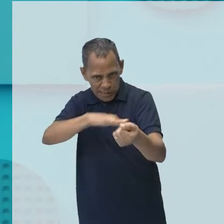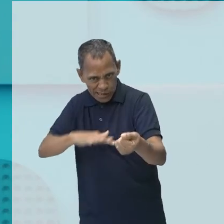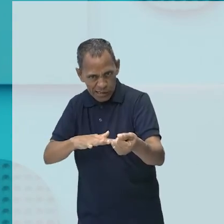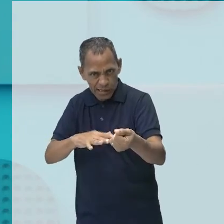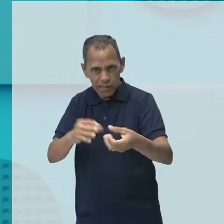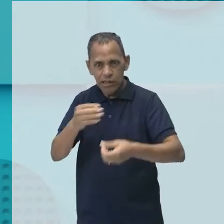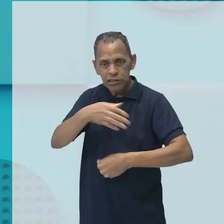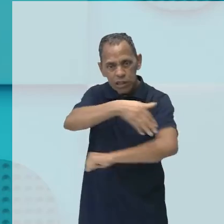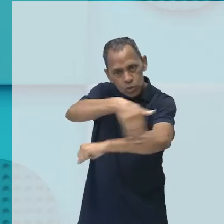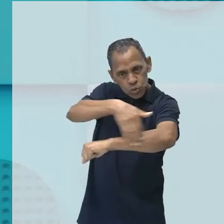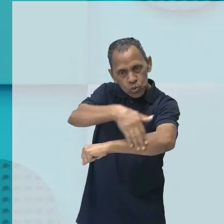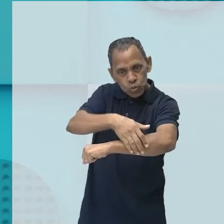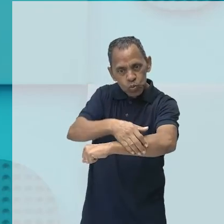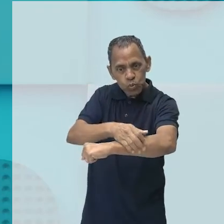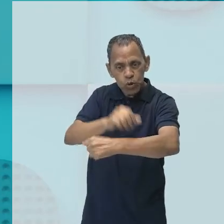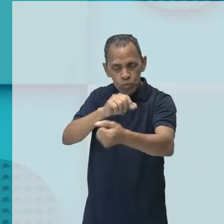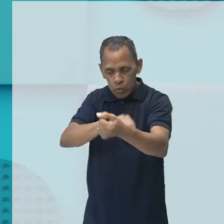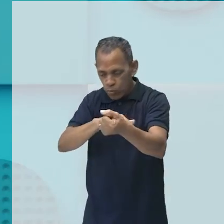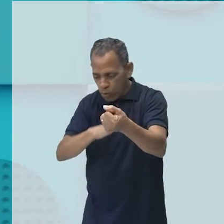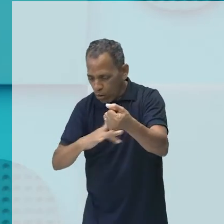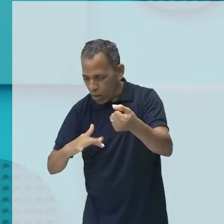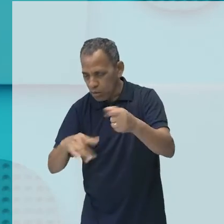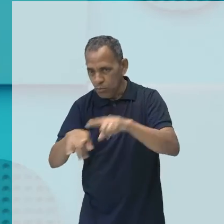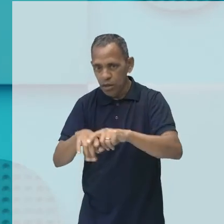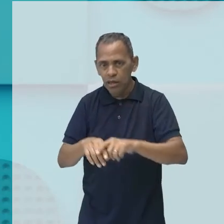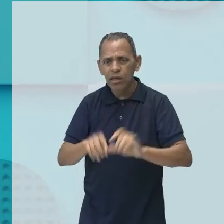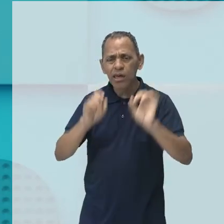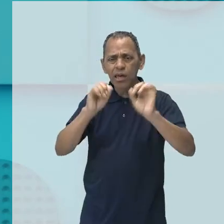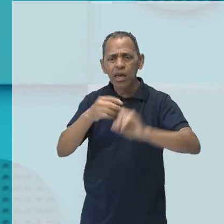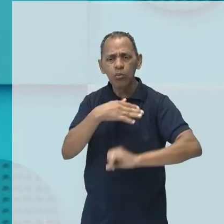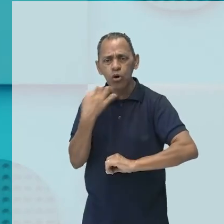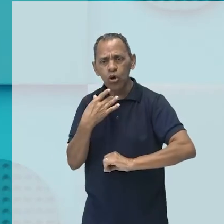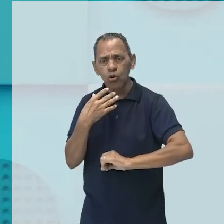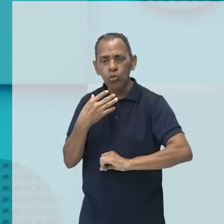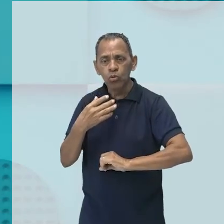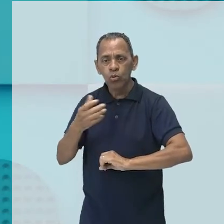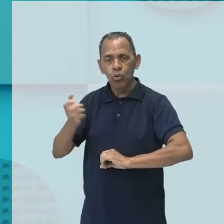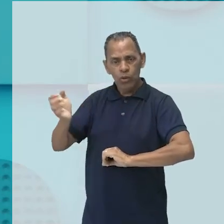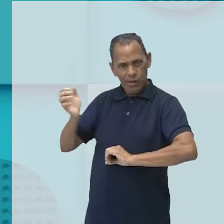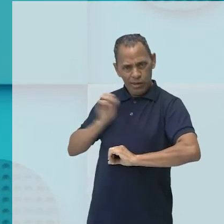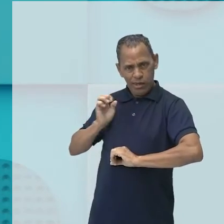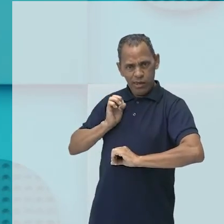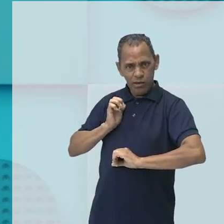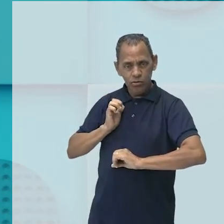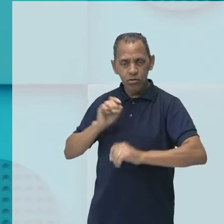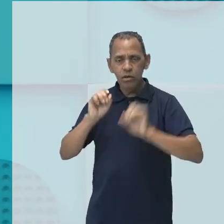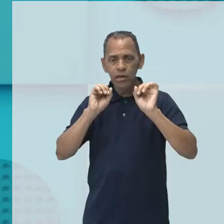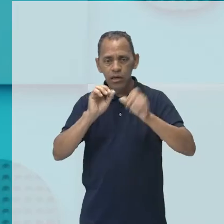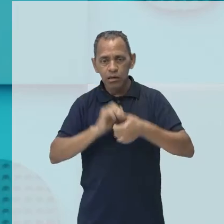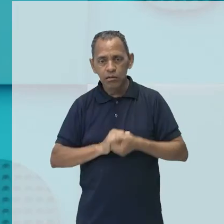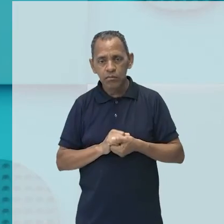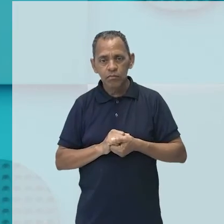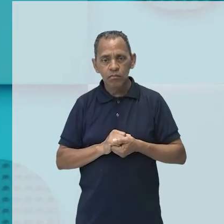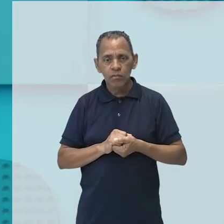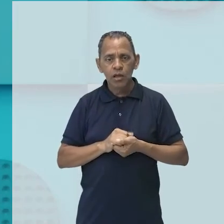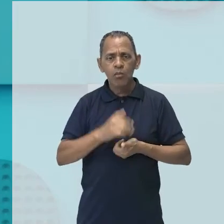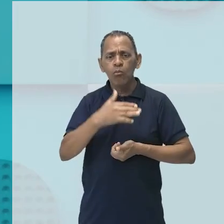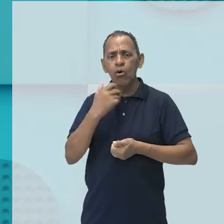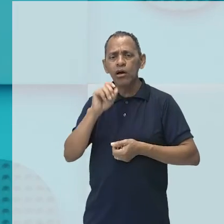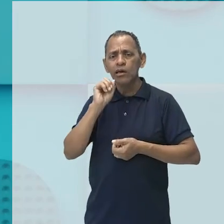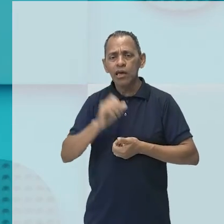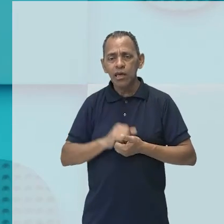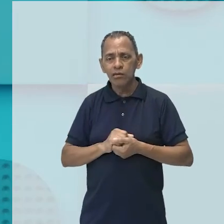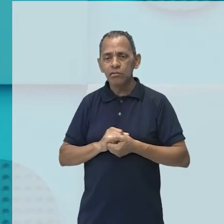foi que morreu? Foi o rico? Foi o dono? Não. Quem é que morre? Certo? Quem é que vai para o campo